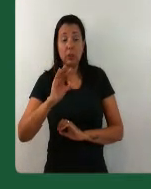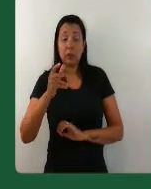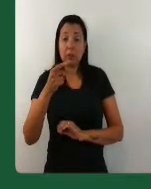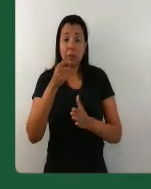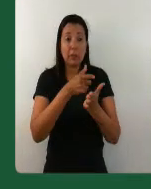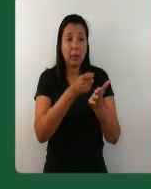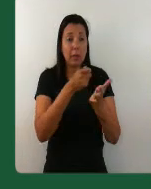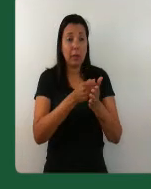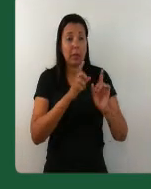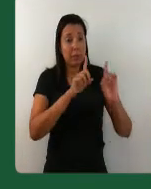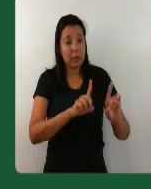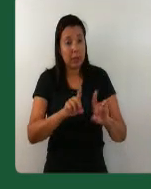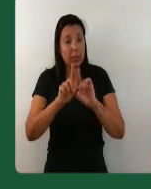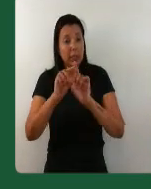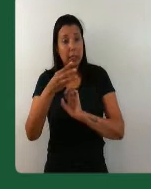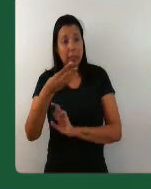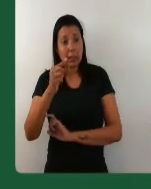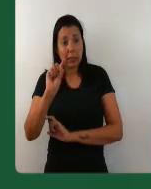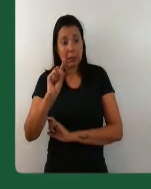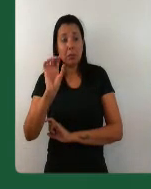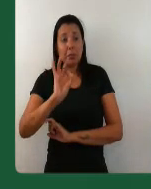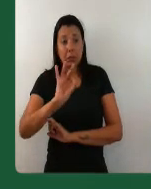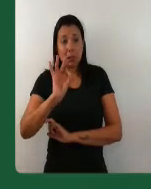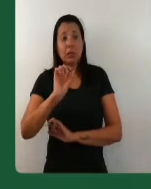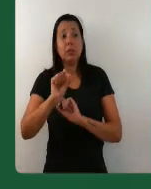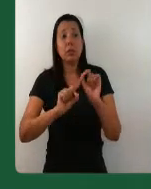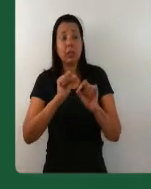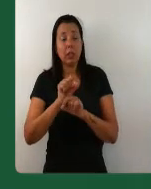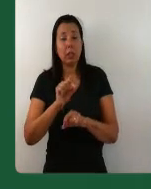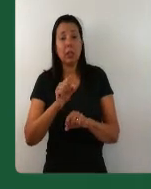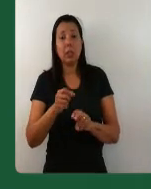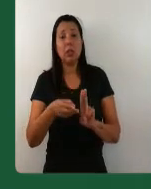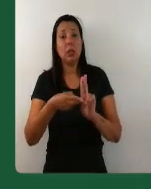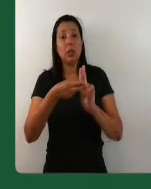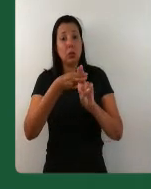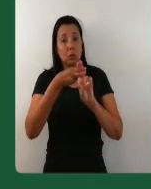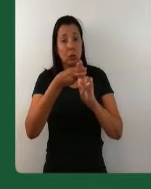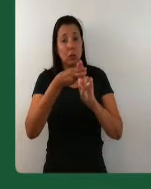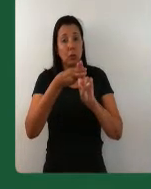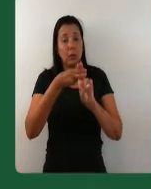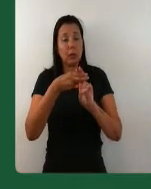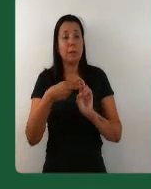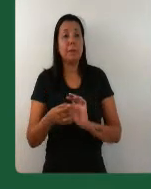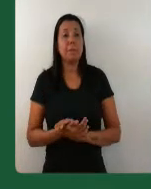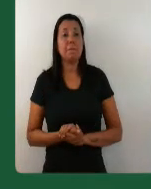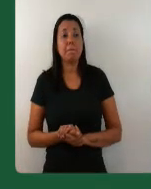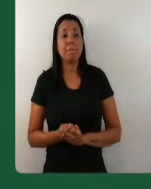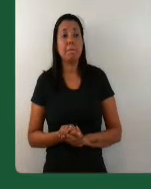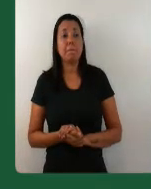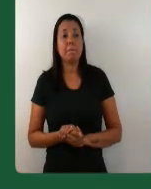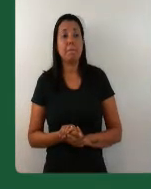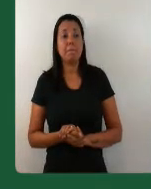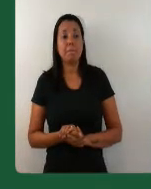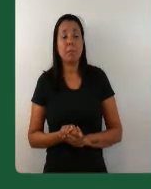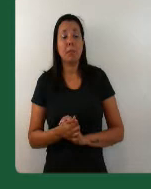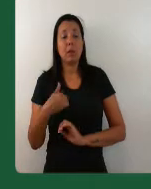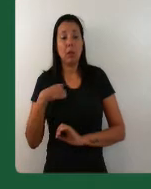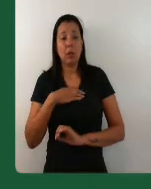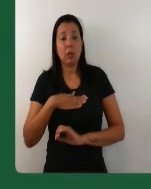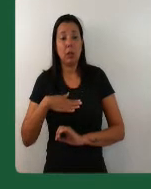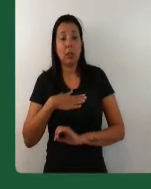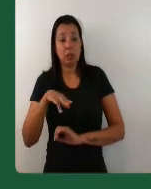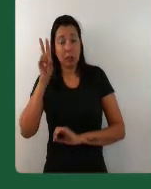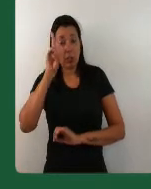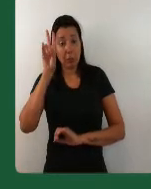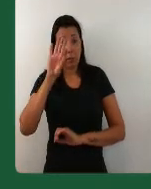e parcerias e 31% do SUS, Sistema Único de Saúde. Eu gostaria de